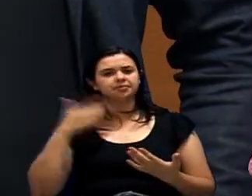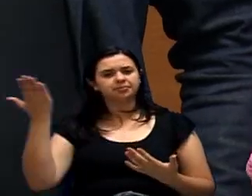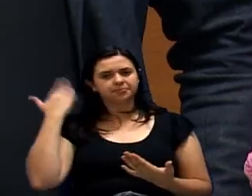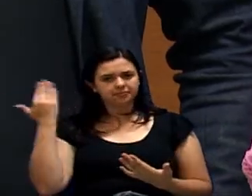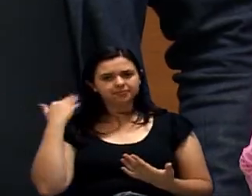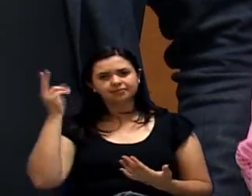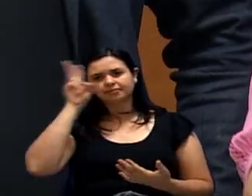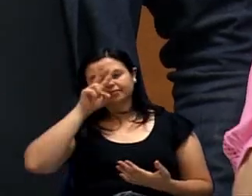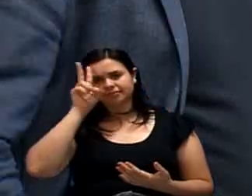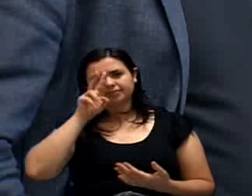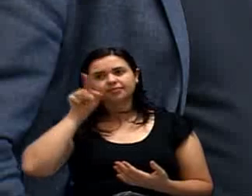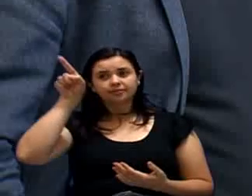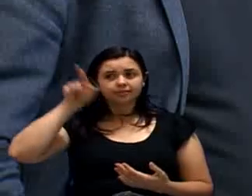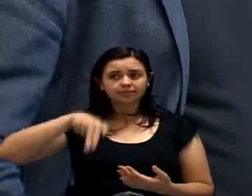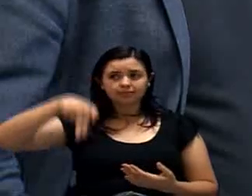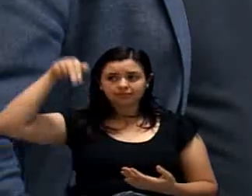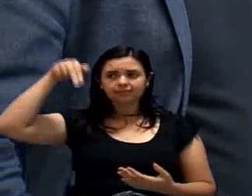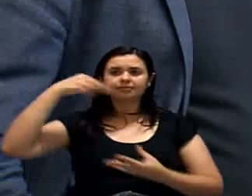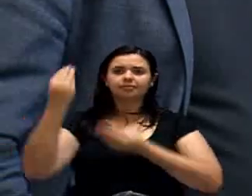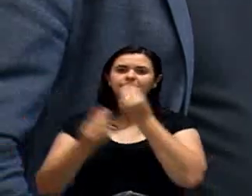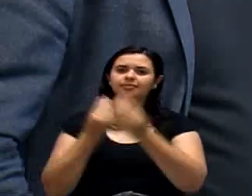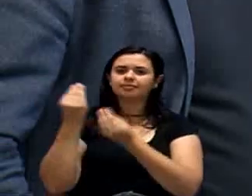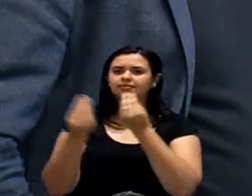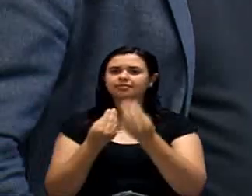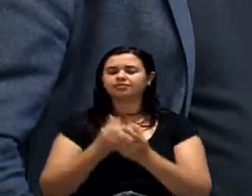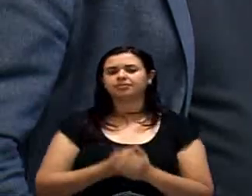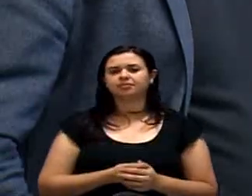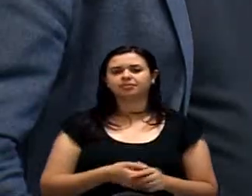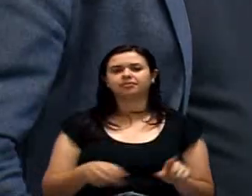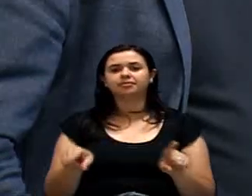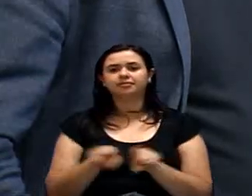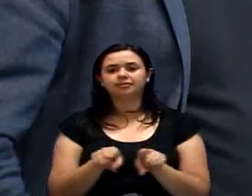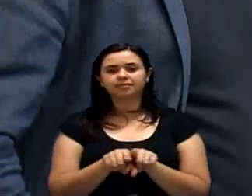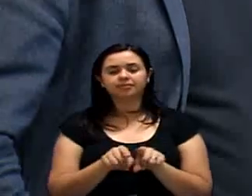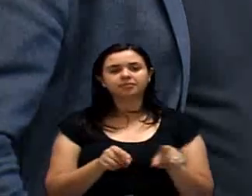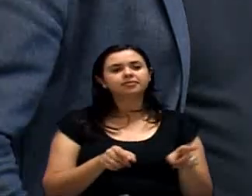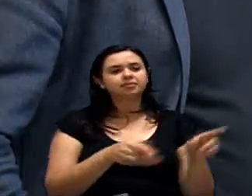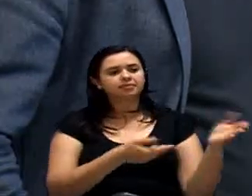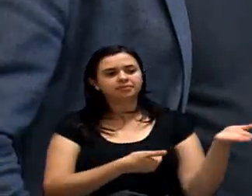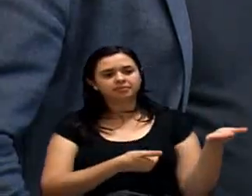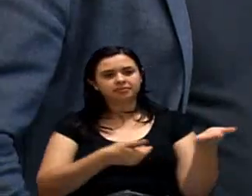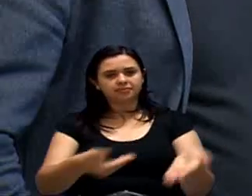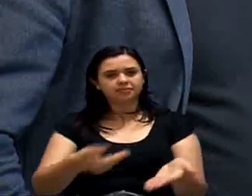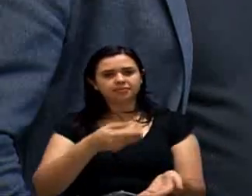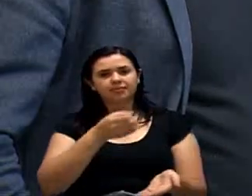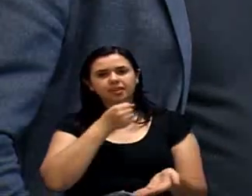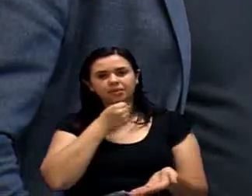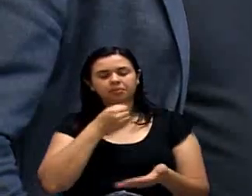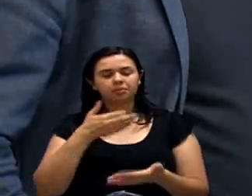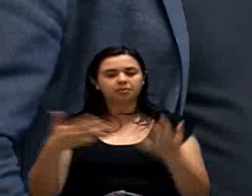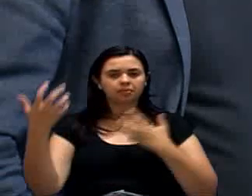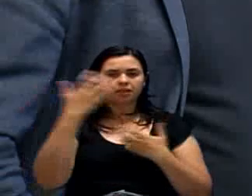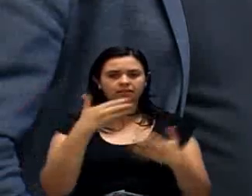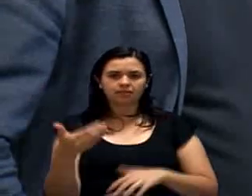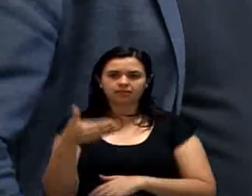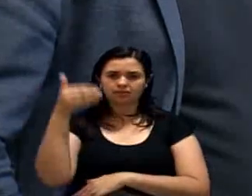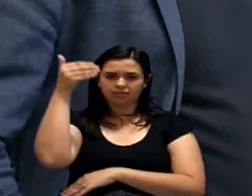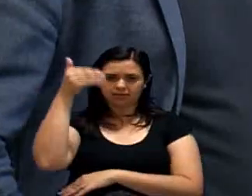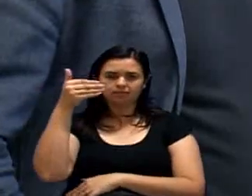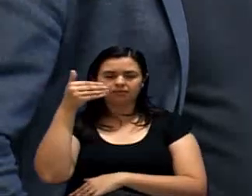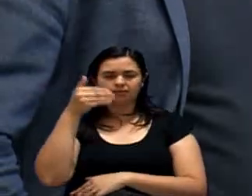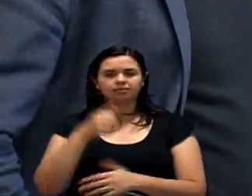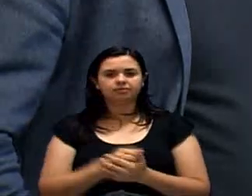o Nordeste. Foi lindo, pessoal, foi lindo. E ainda me convidaram para reger, para cantar o hino nacional com o público